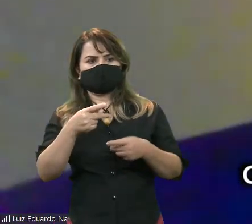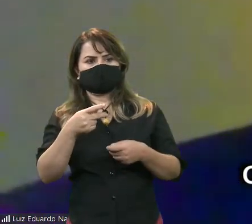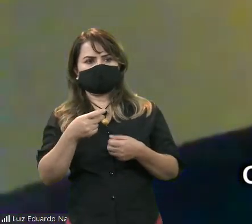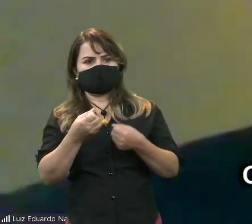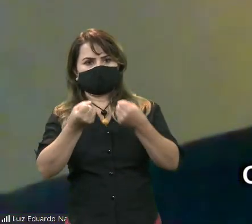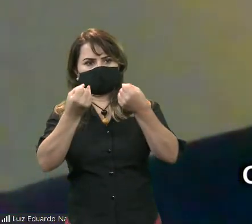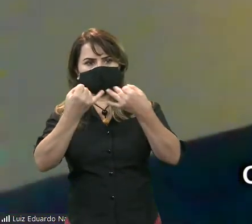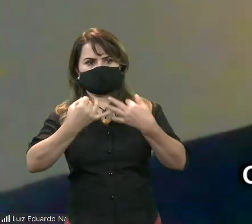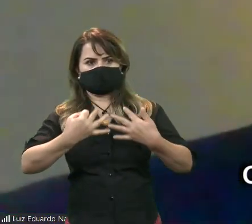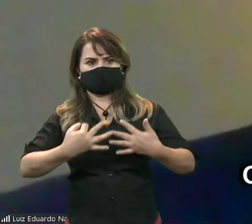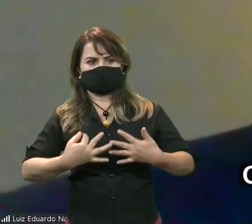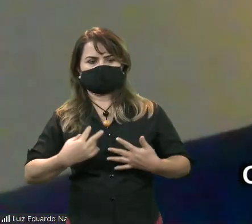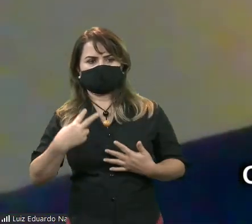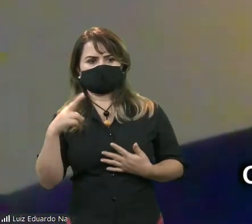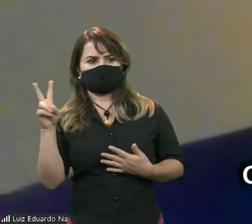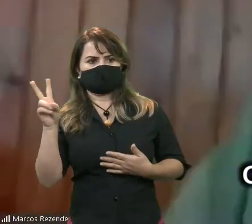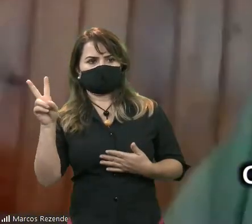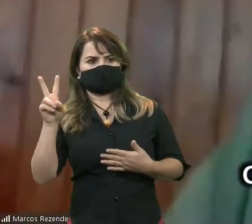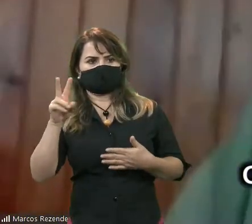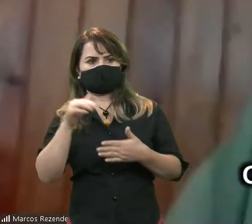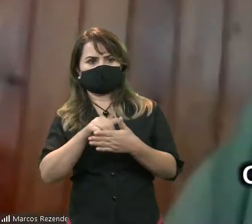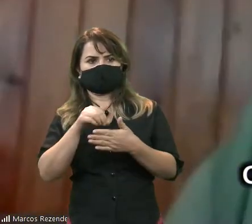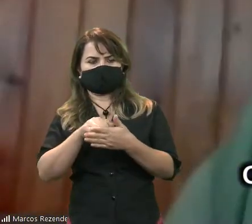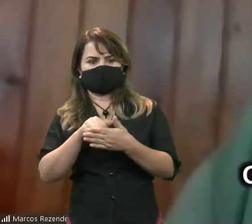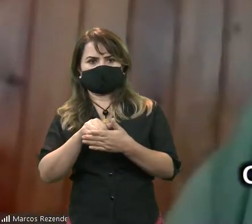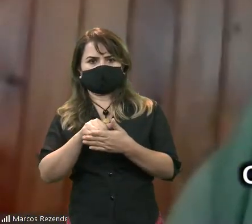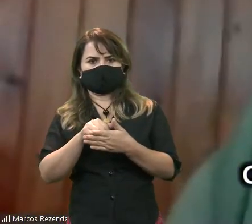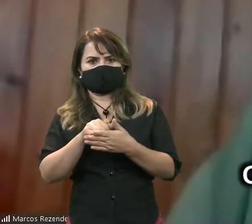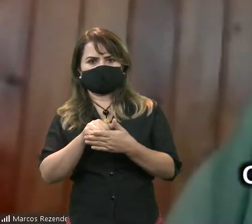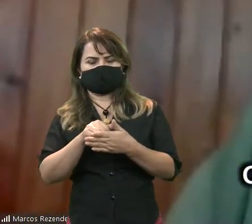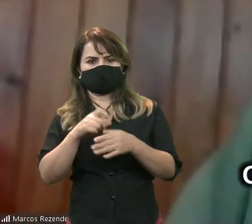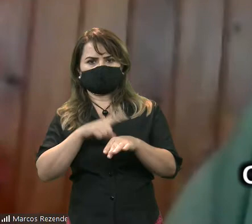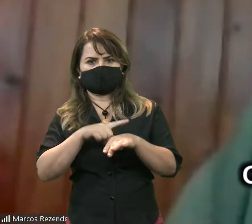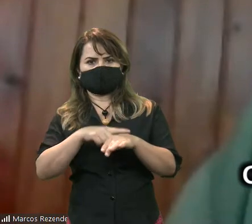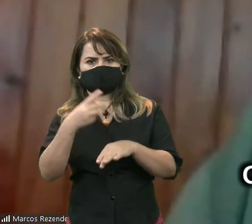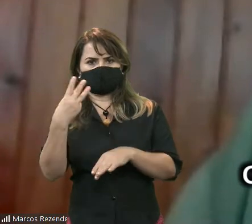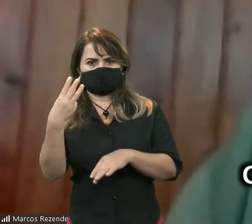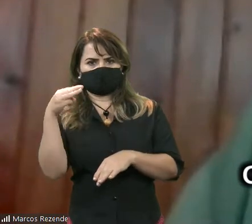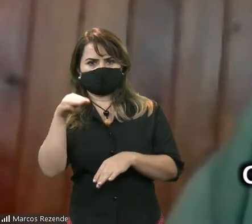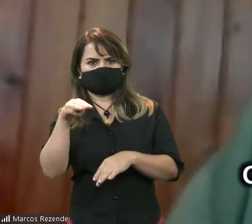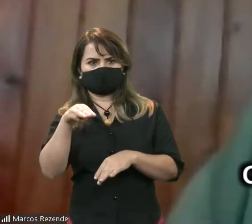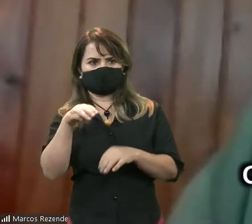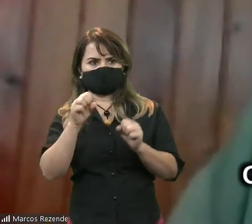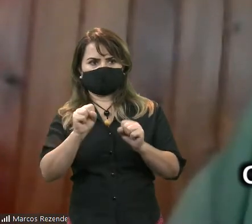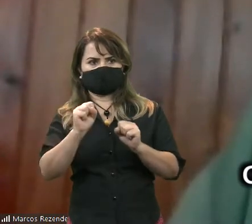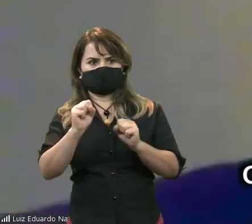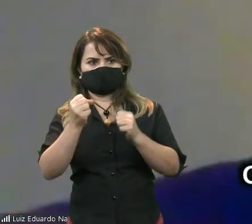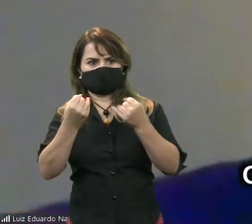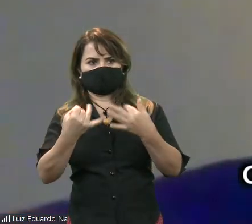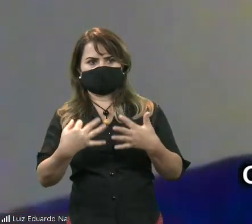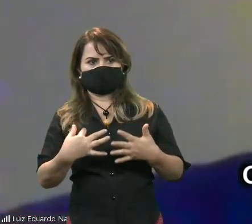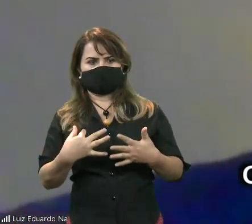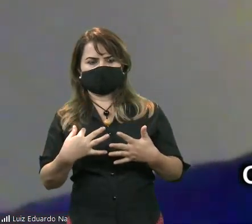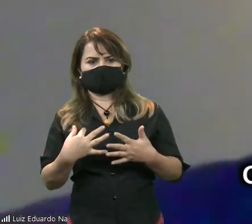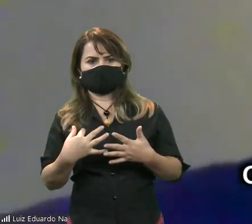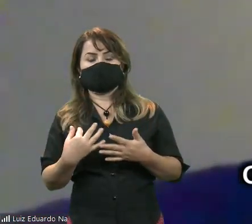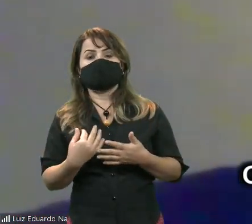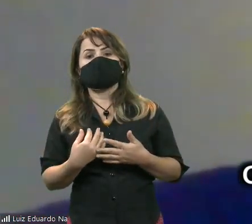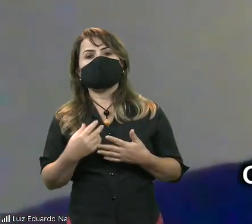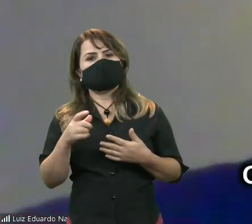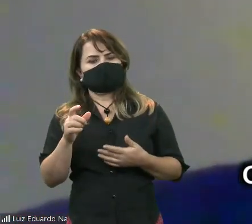Justificativa de voto. Justificativa de voto, vereador Atenco, 3 minutos. Exato. Eu também quero